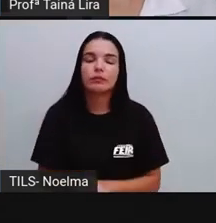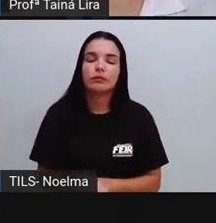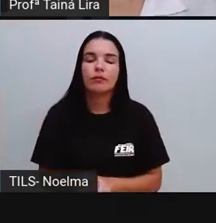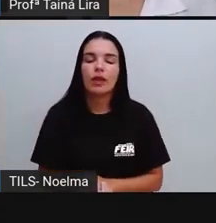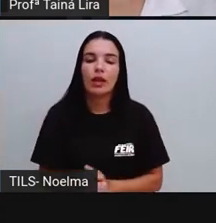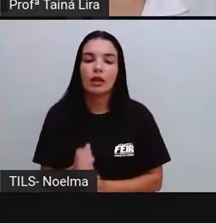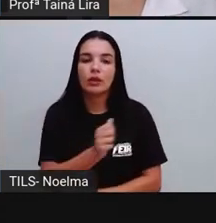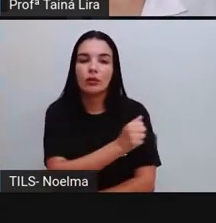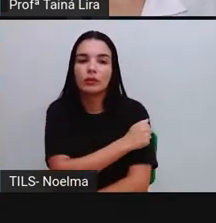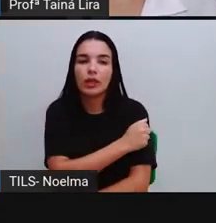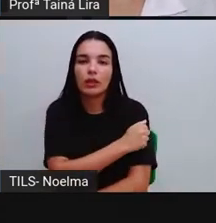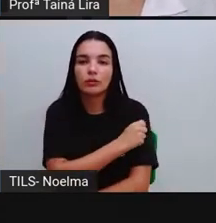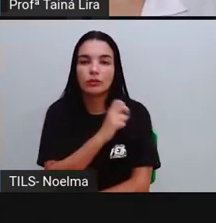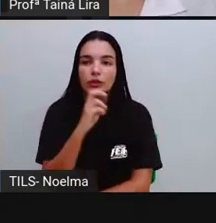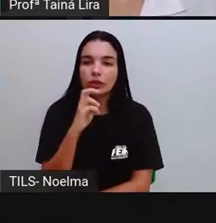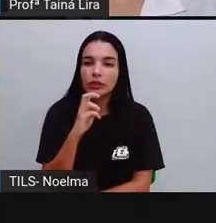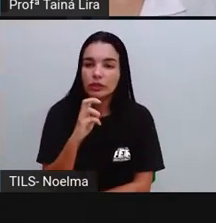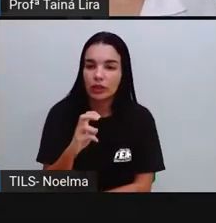né?